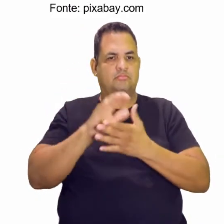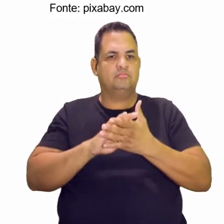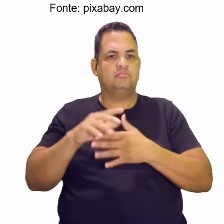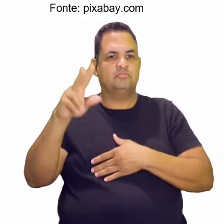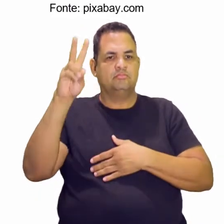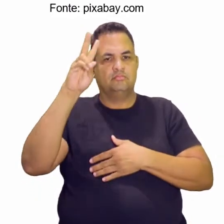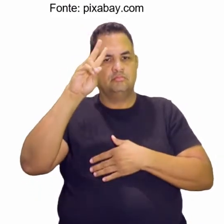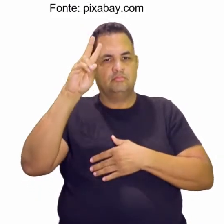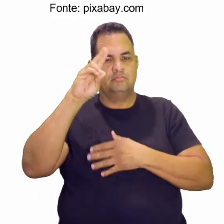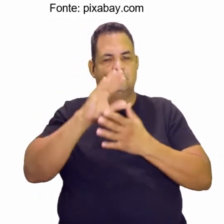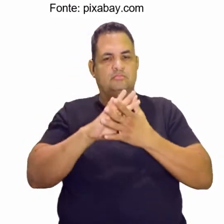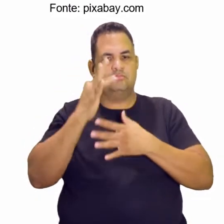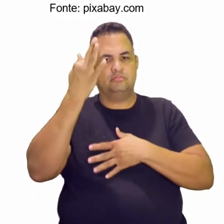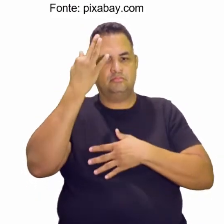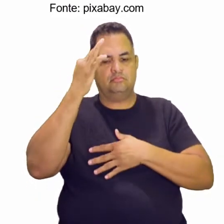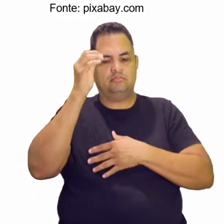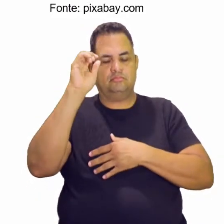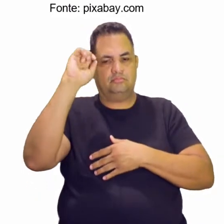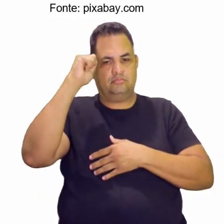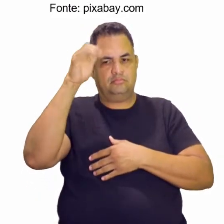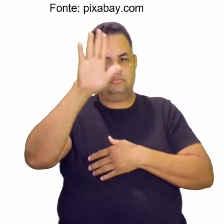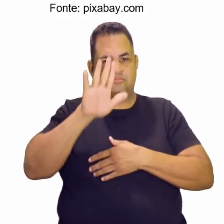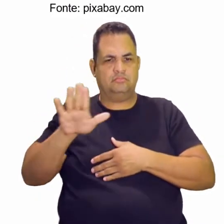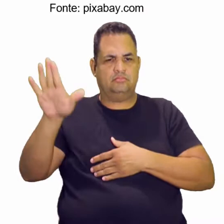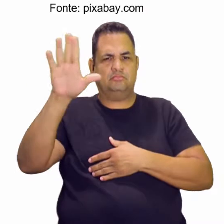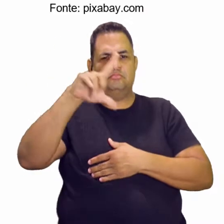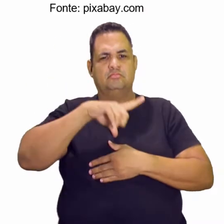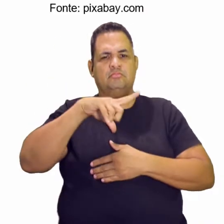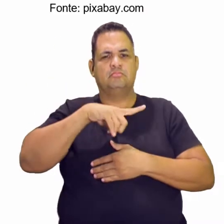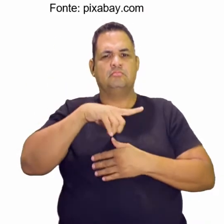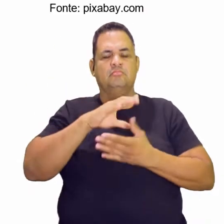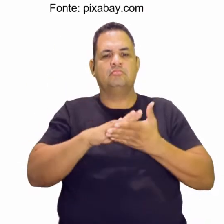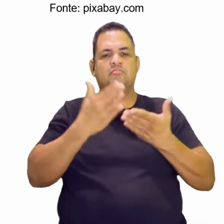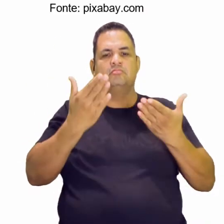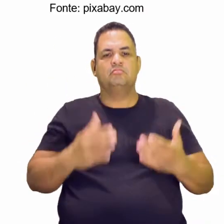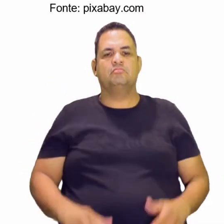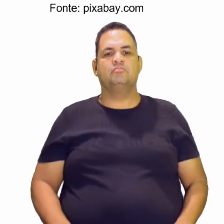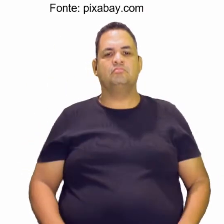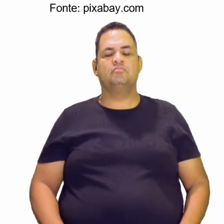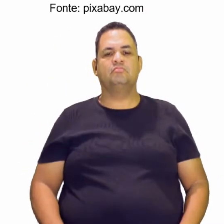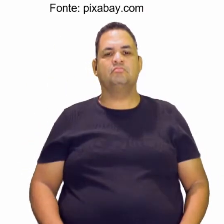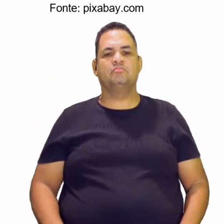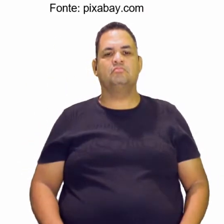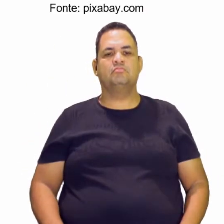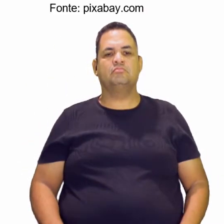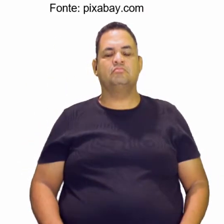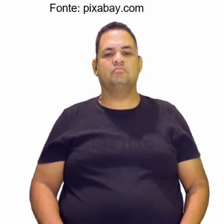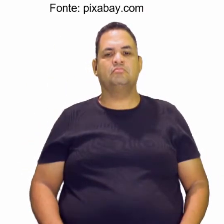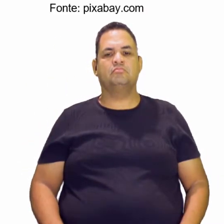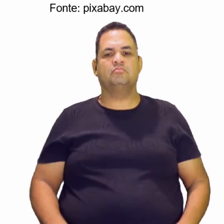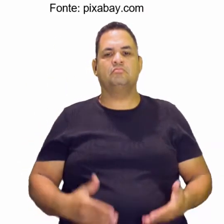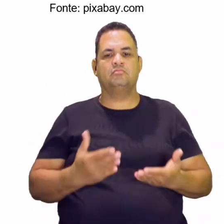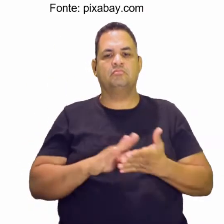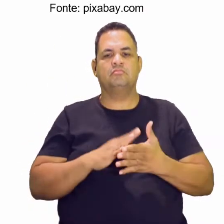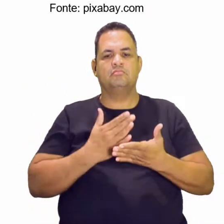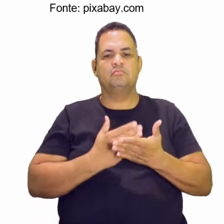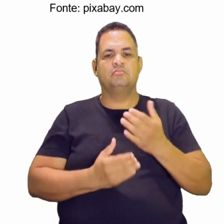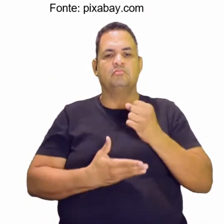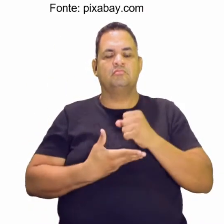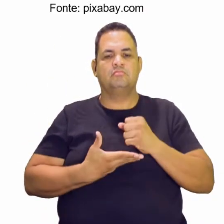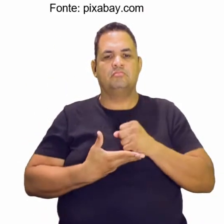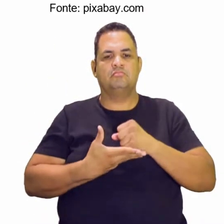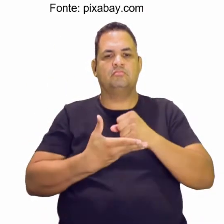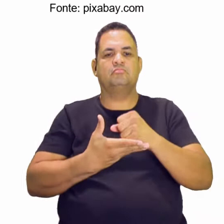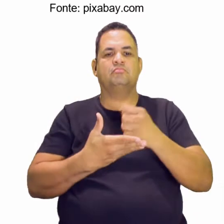nós temos aí como a música afro-brasileira, que é raízes da música